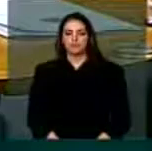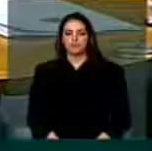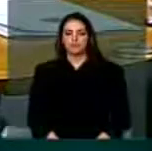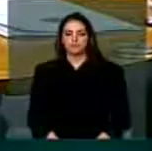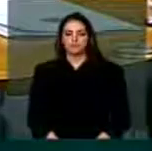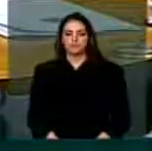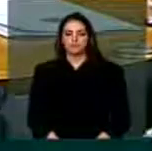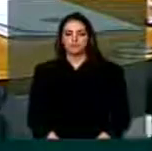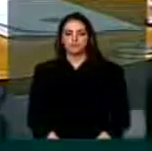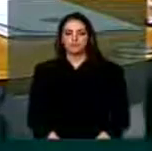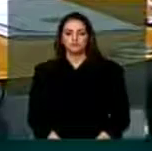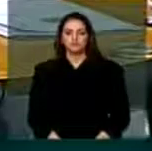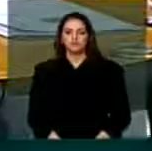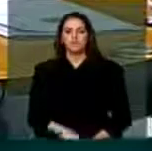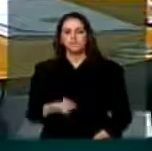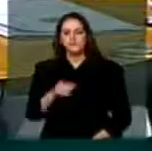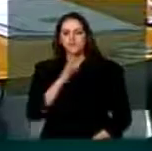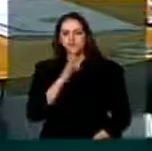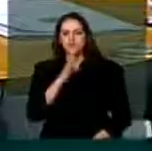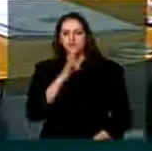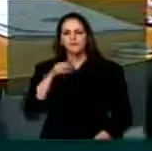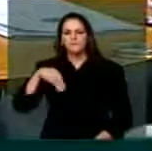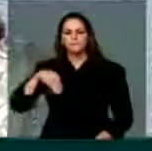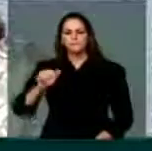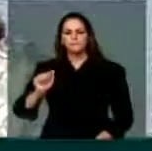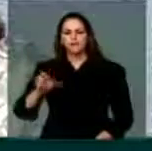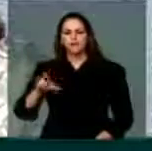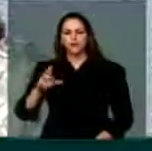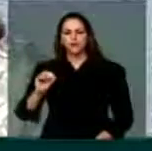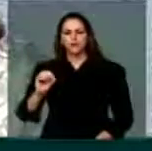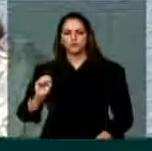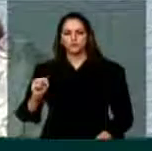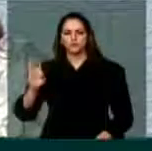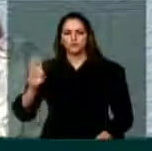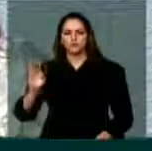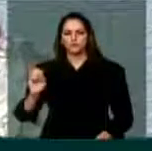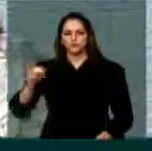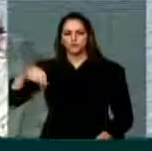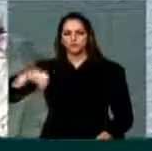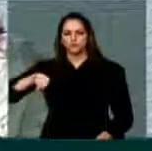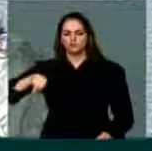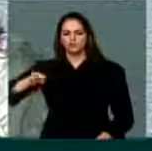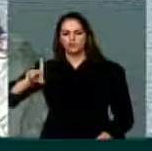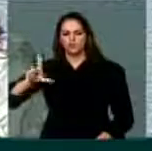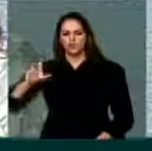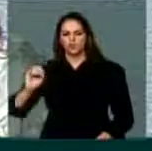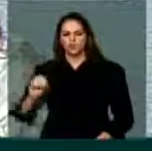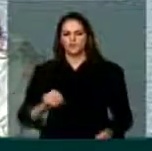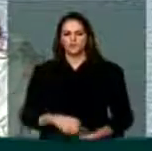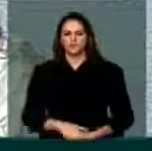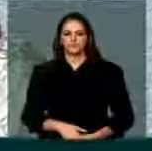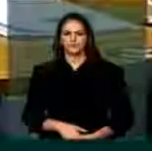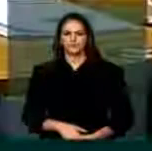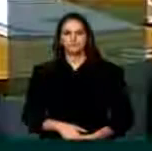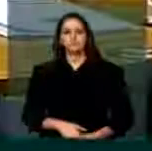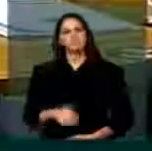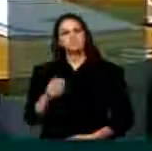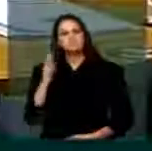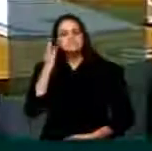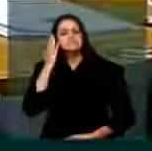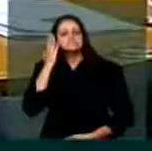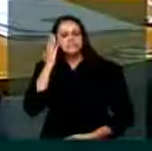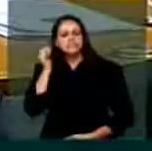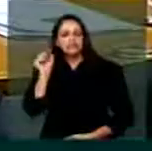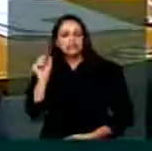A senhora já ouviu falar e conheceu o senhor Marcos Bonilho? Já ouvi falar dele, é da Sanko Sider. Quando a